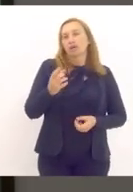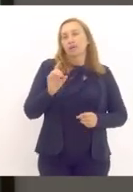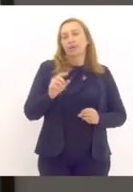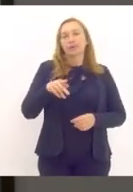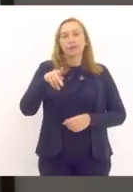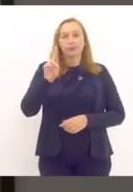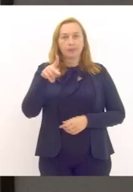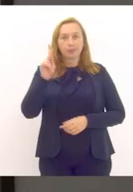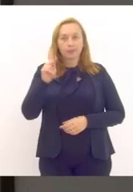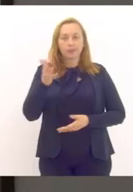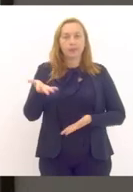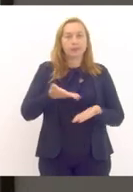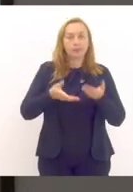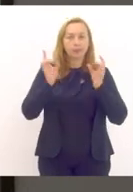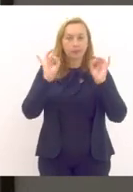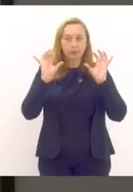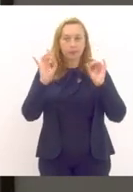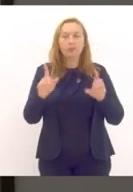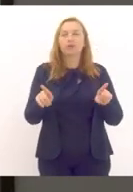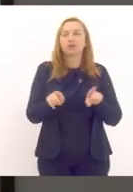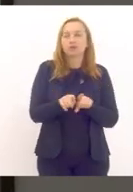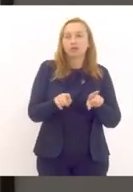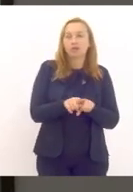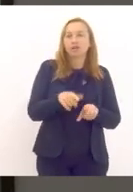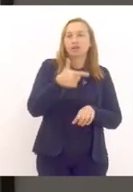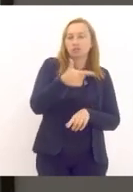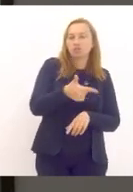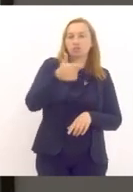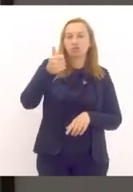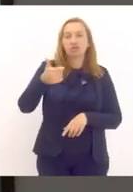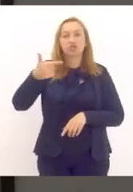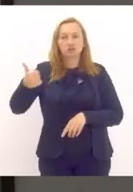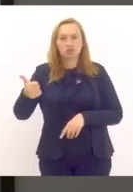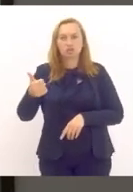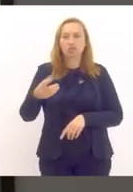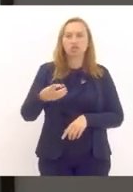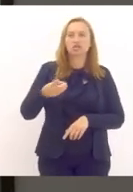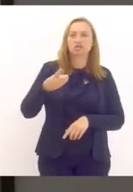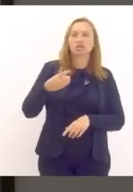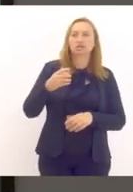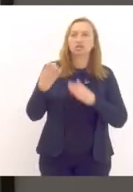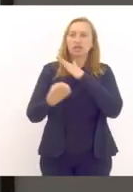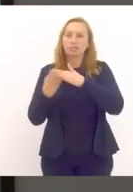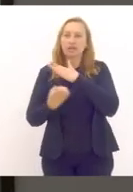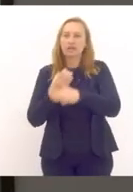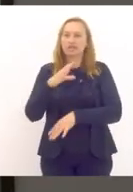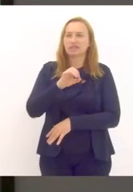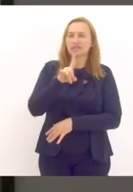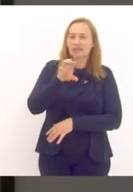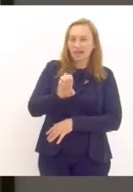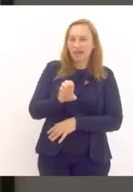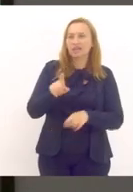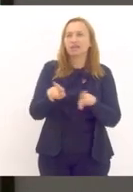ainda teve alguma entrada de receita em 2022 da SEDAI e também destaque para as receitas tributárias.